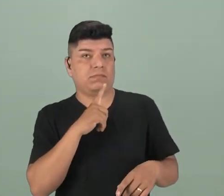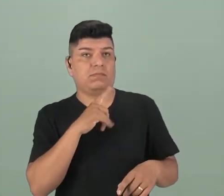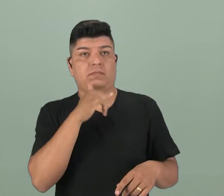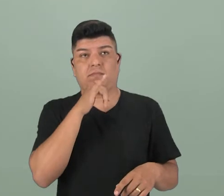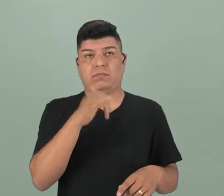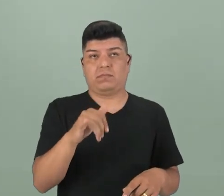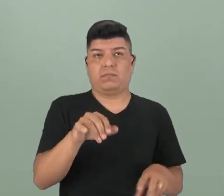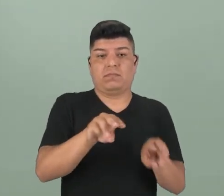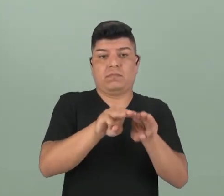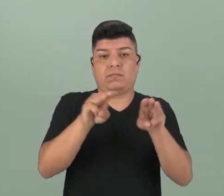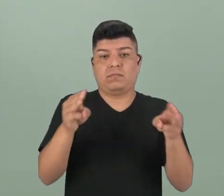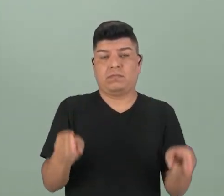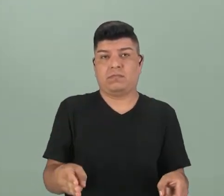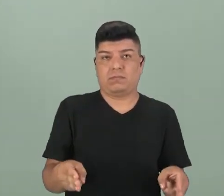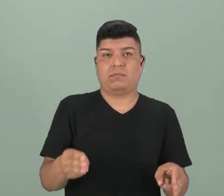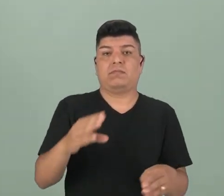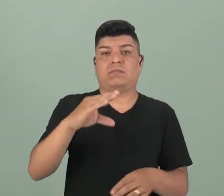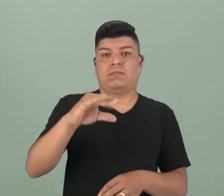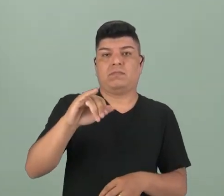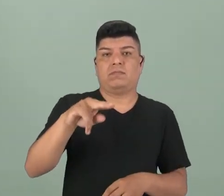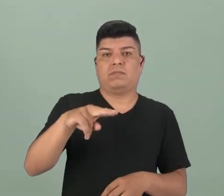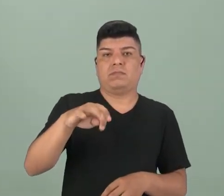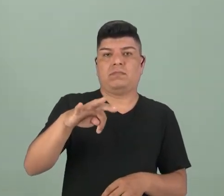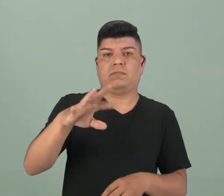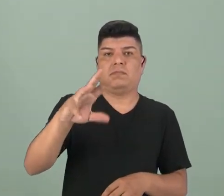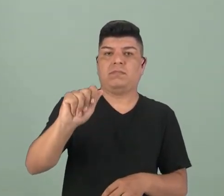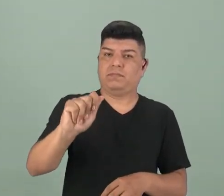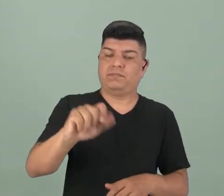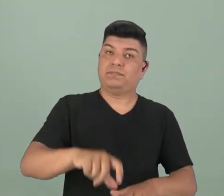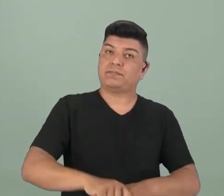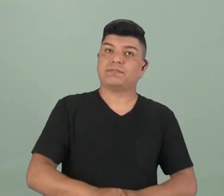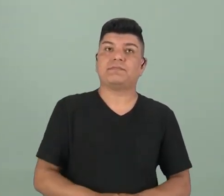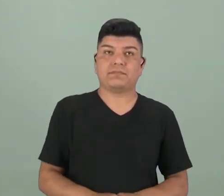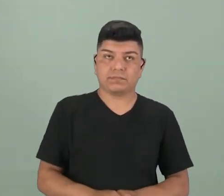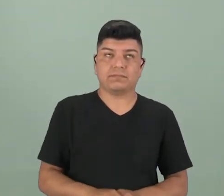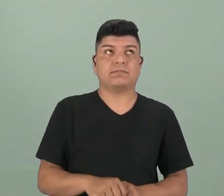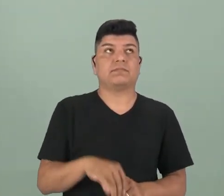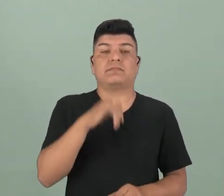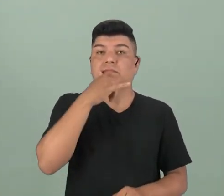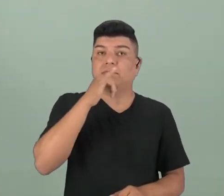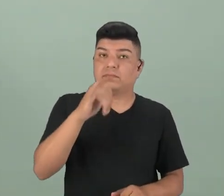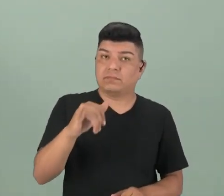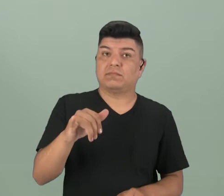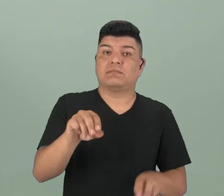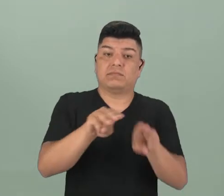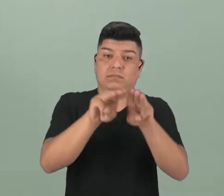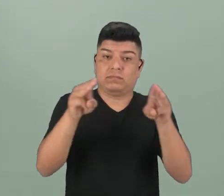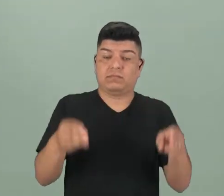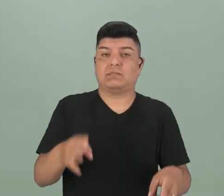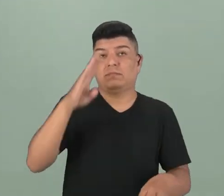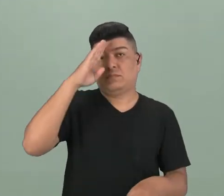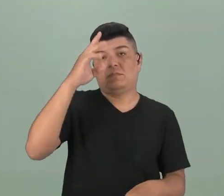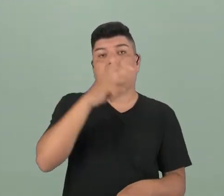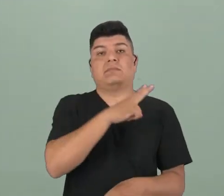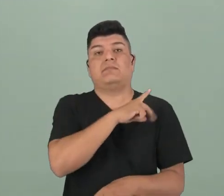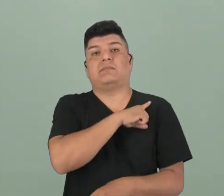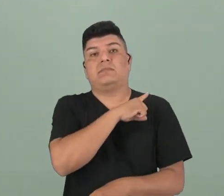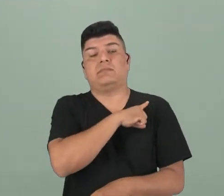energia mecânica do tipo cinética. Então, essas aí são as energias mecânicas que nós estudamos, principalmente no primeiro